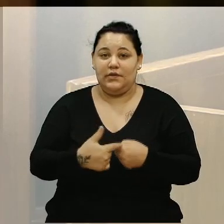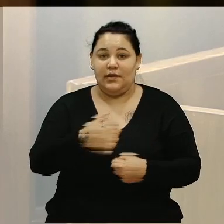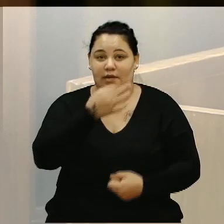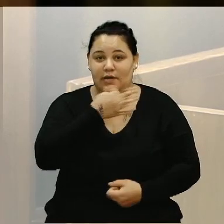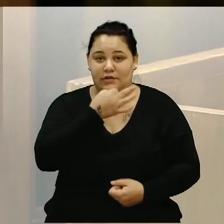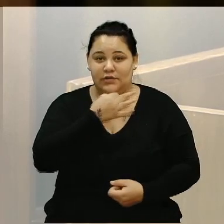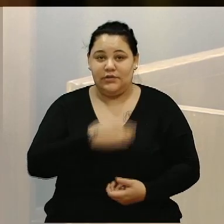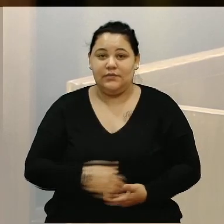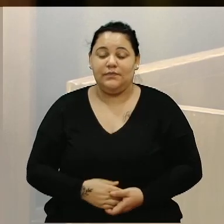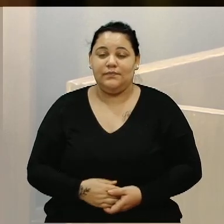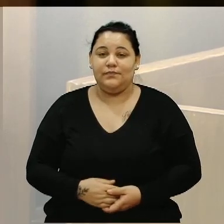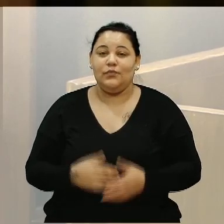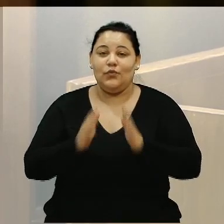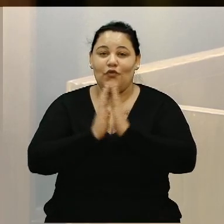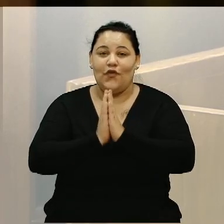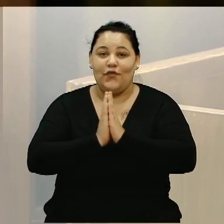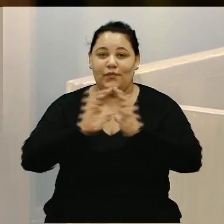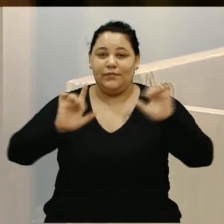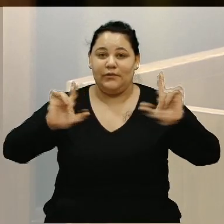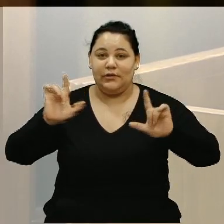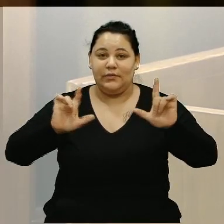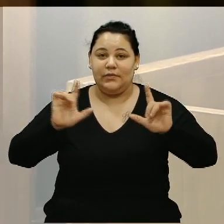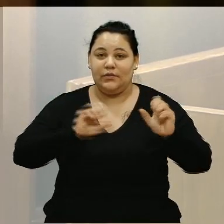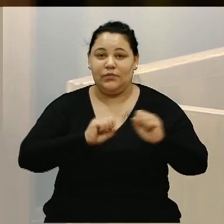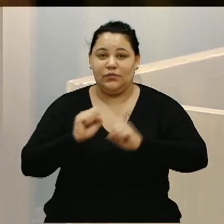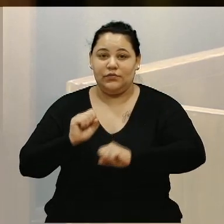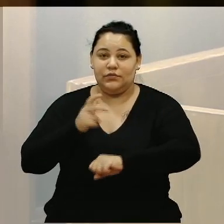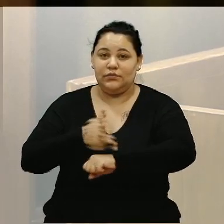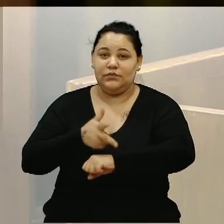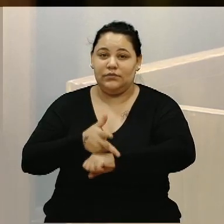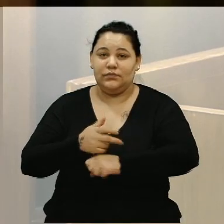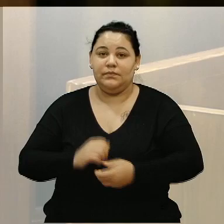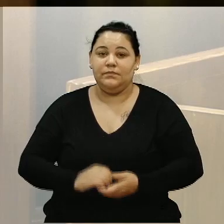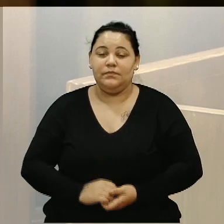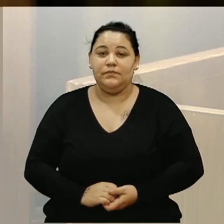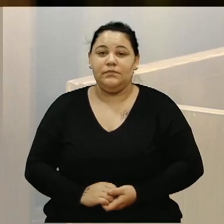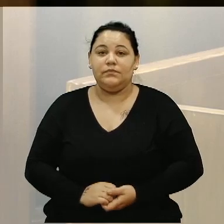Por favor, TV Câmara, se puder colocar o vídeo na tela.